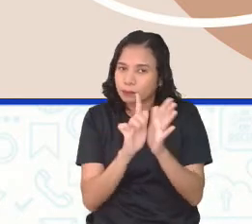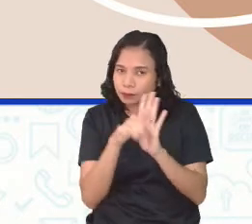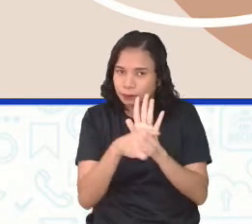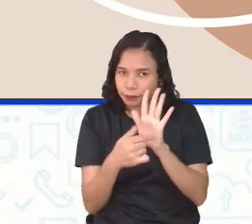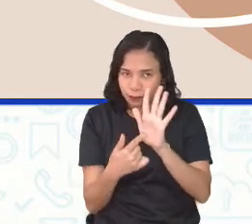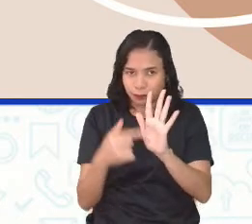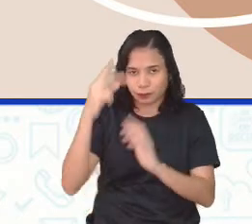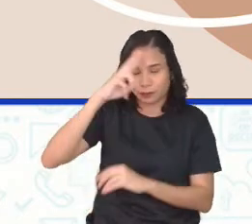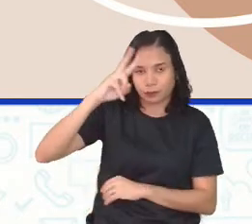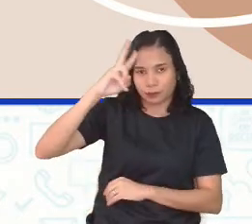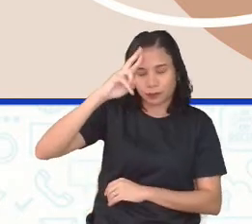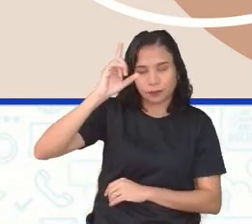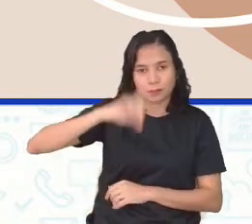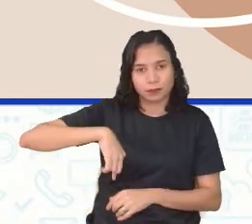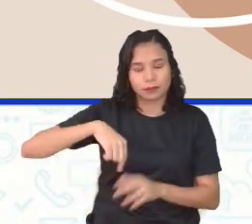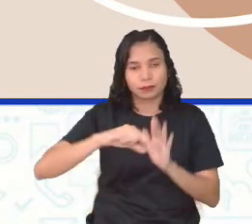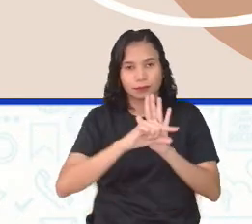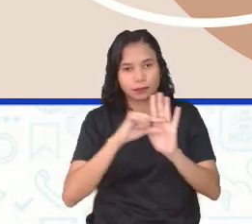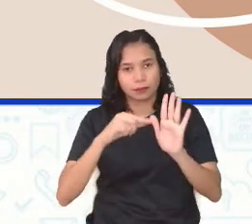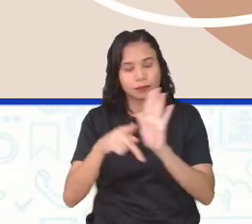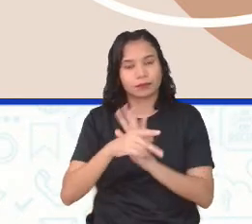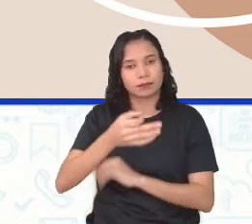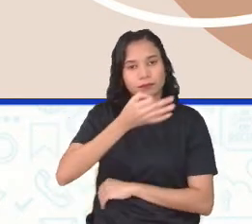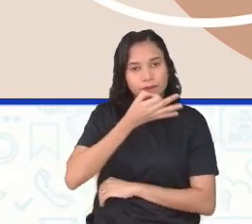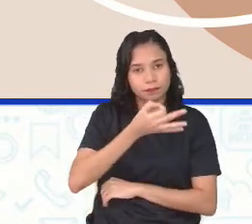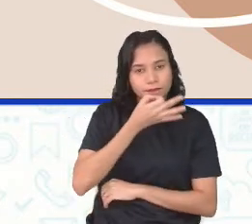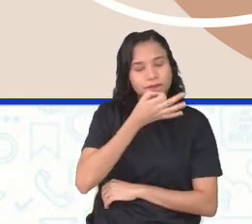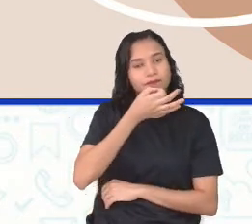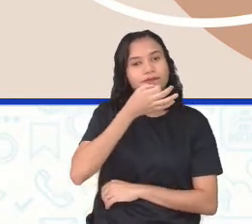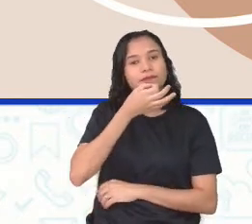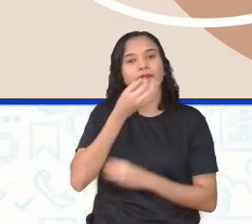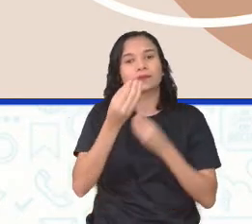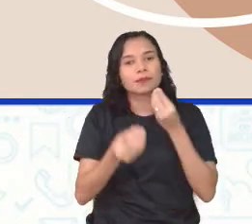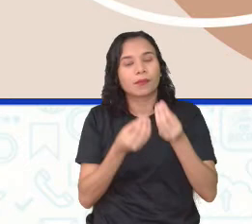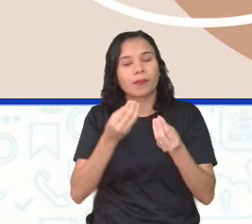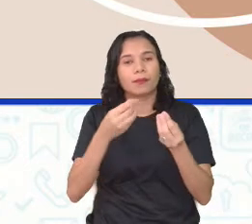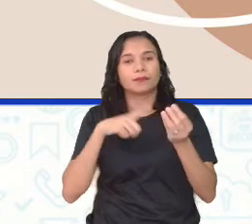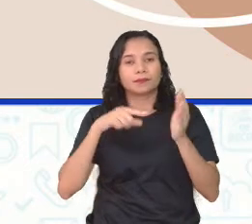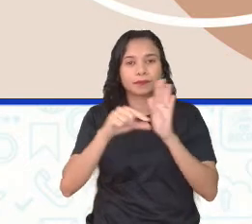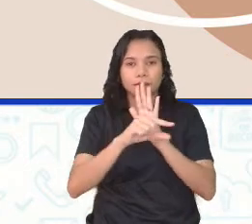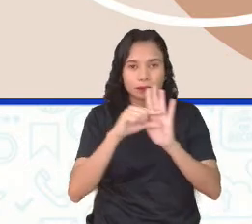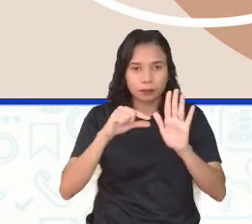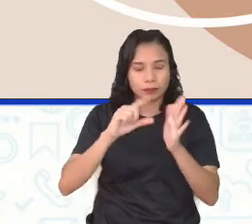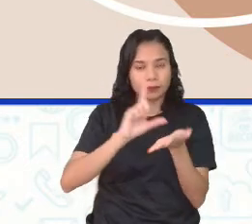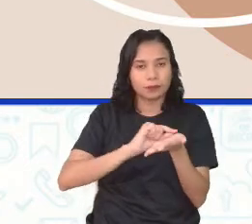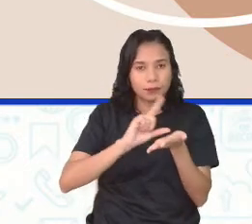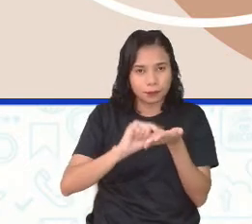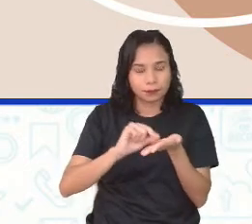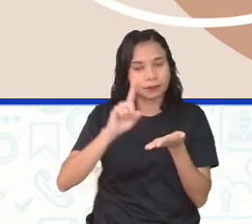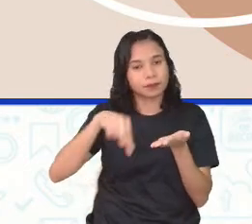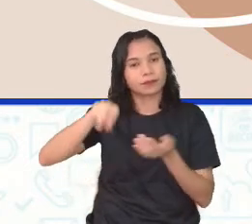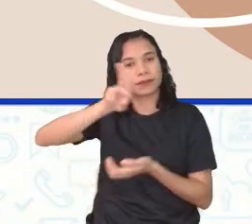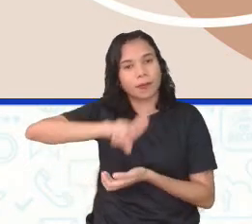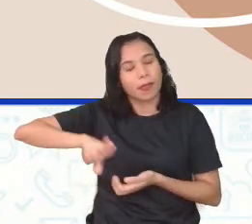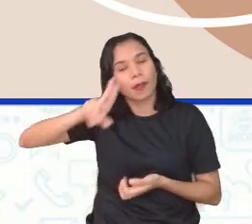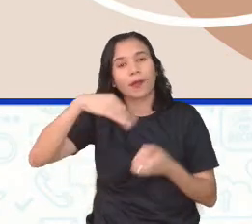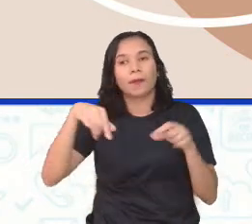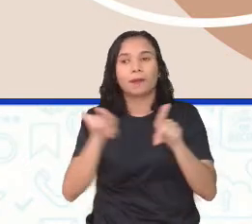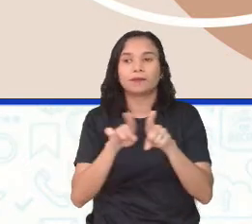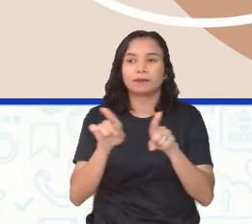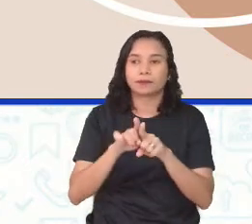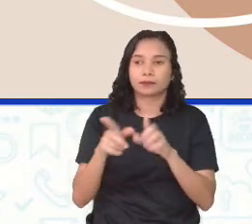Vamos lembrar? Artigo de opinião, não é? E dentro de um artigo de opinião é trabalhado